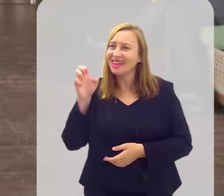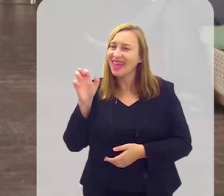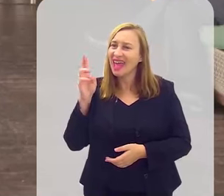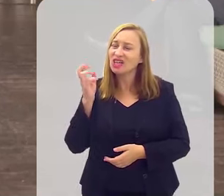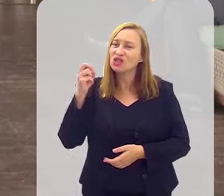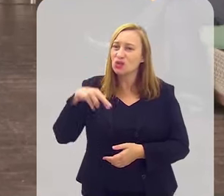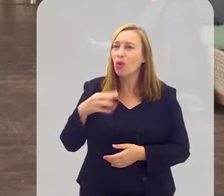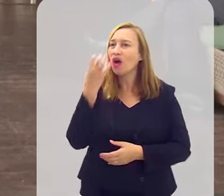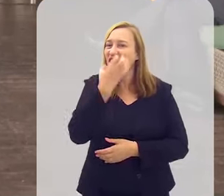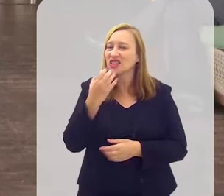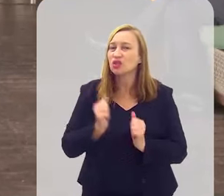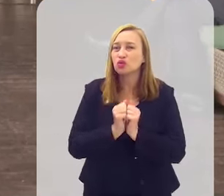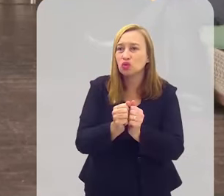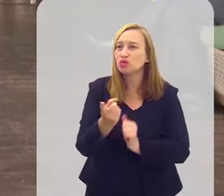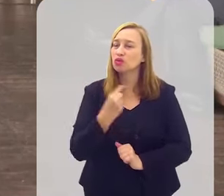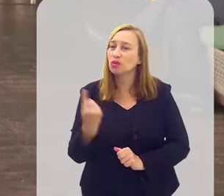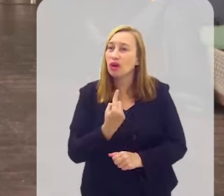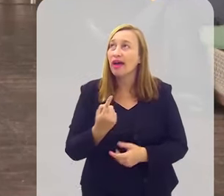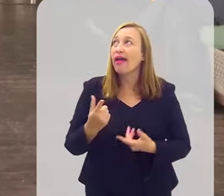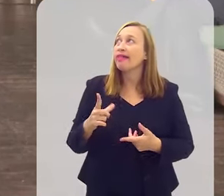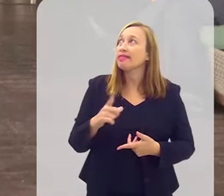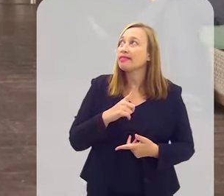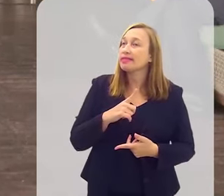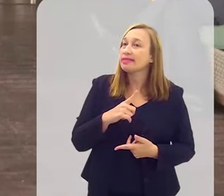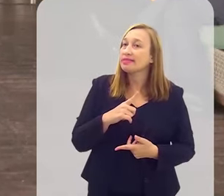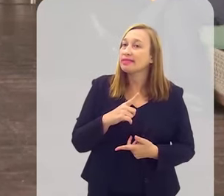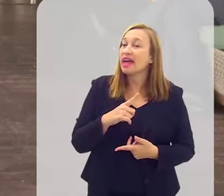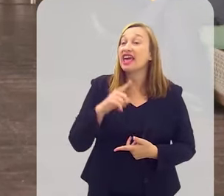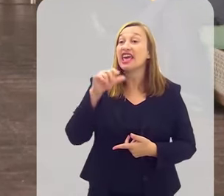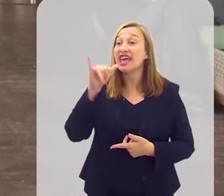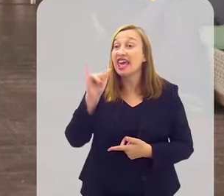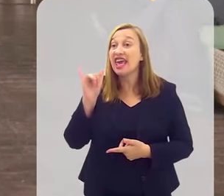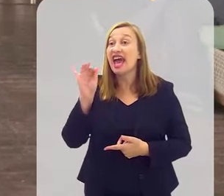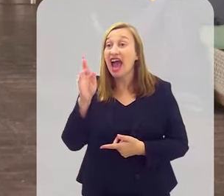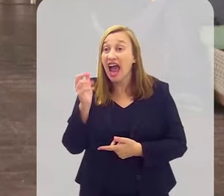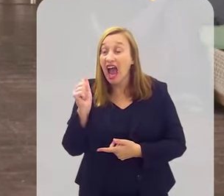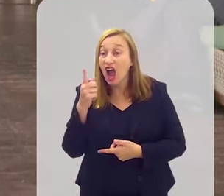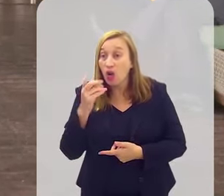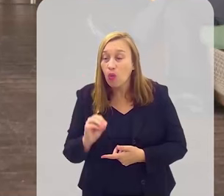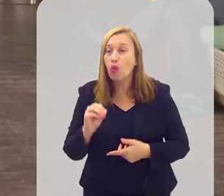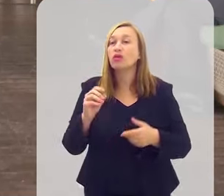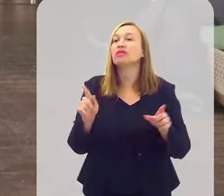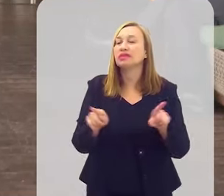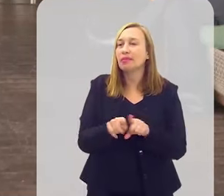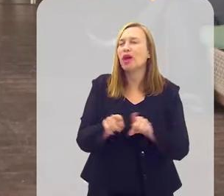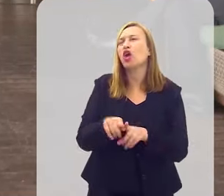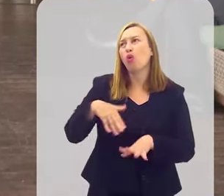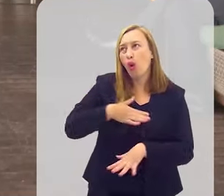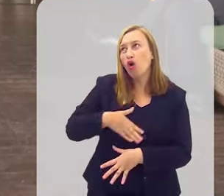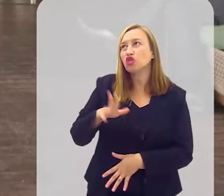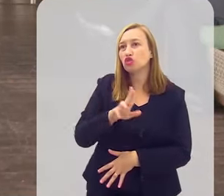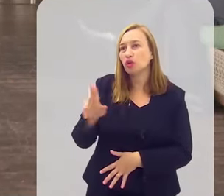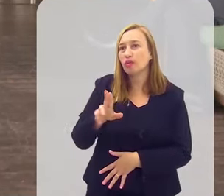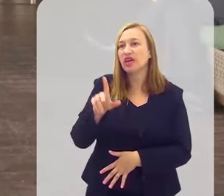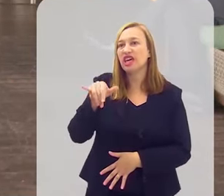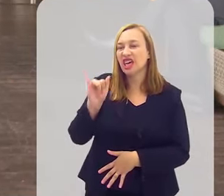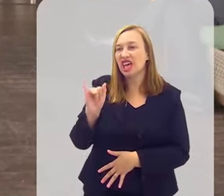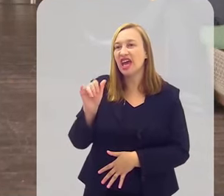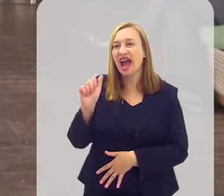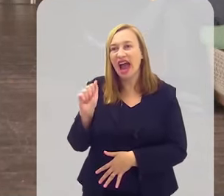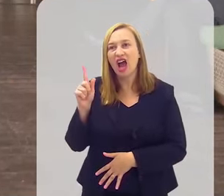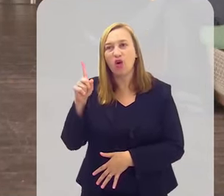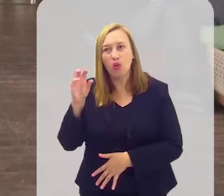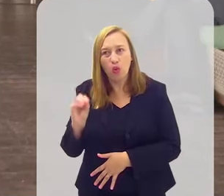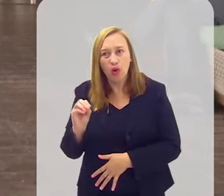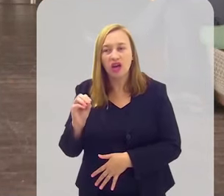tem Anderson também cantando conosco Olha tem aí ion Cleiton yon Cleiton né eu gosto